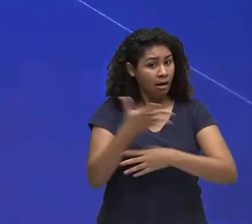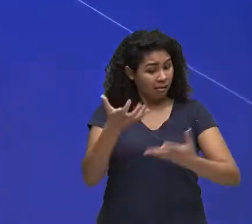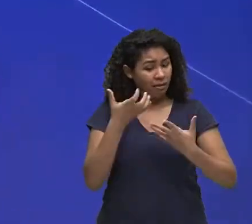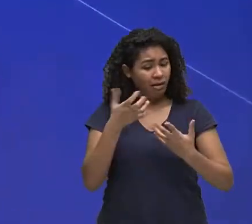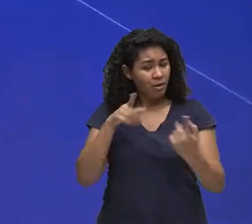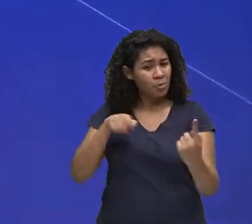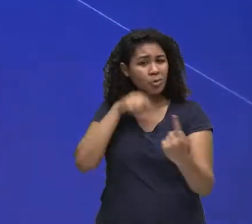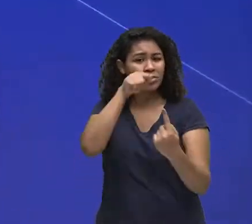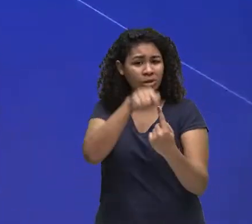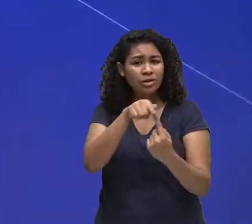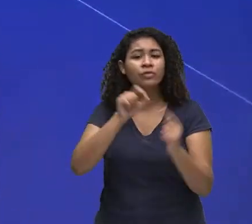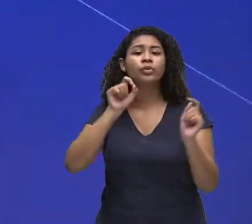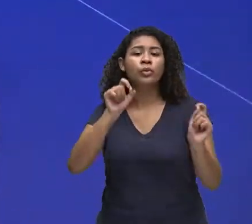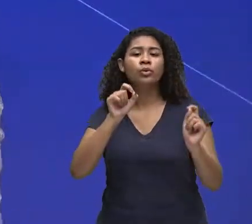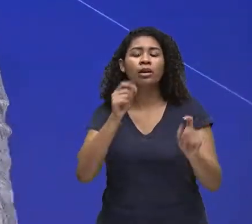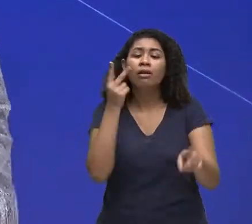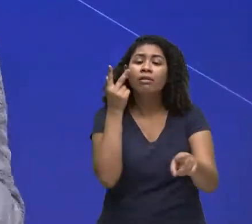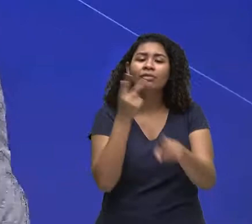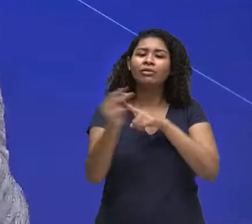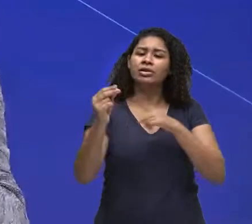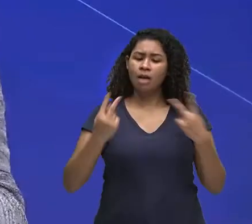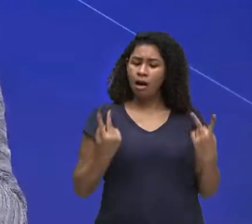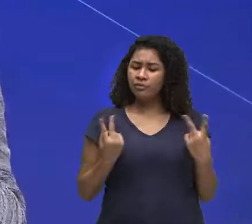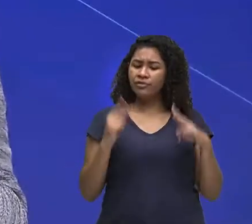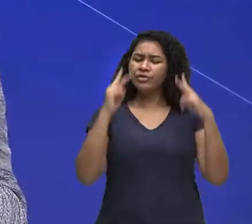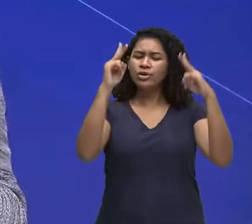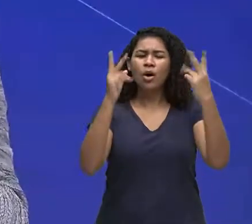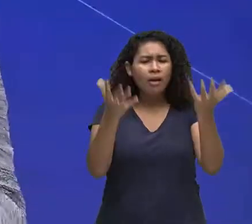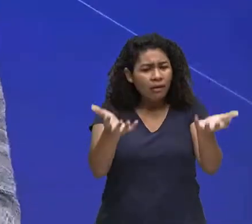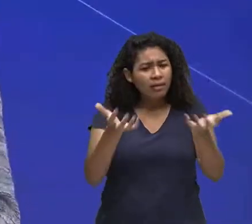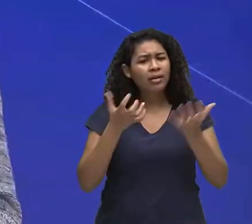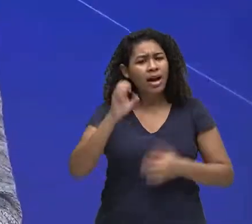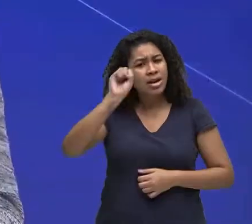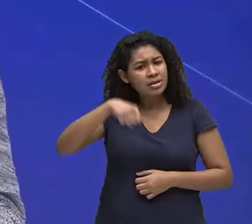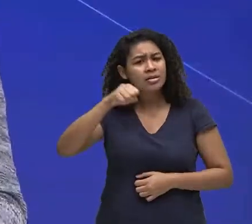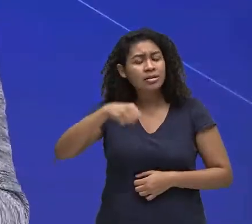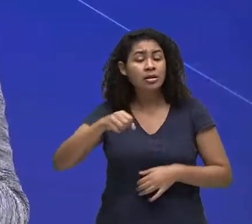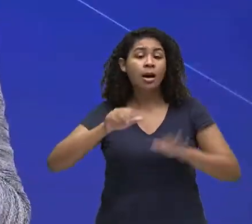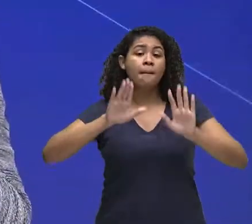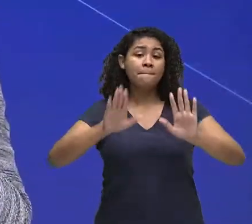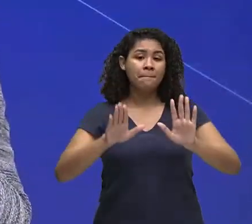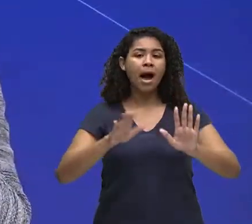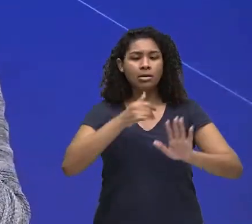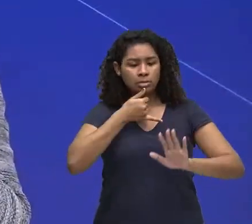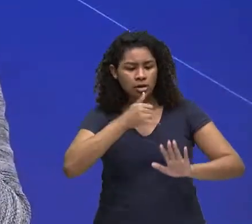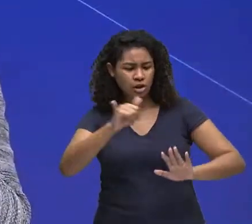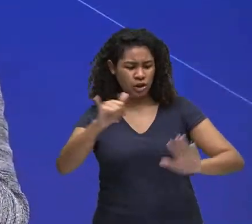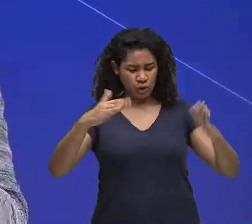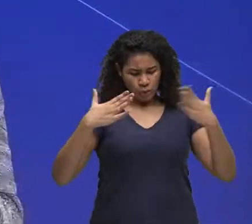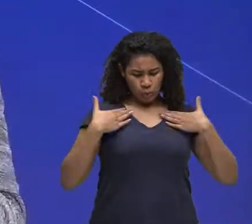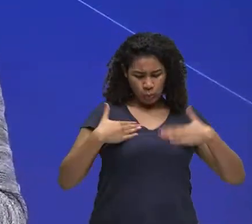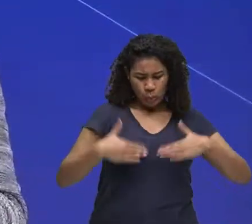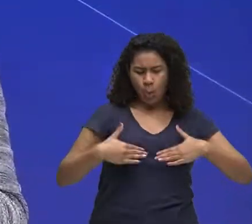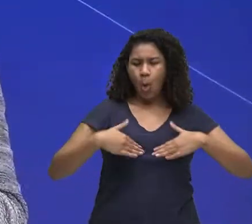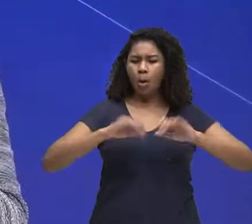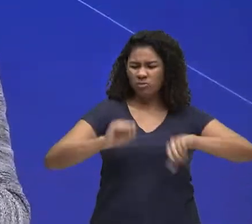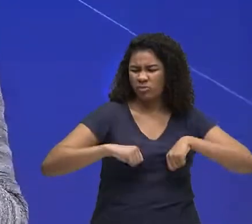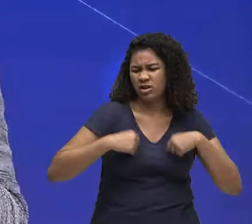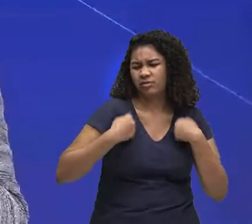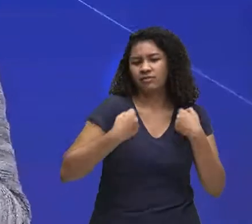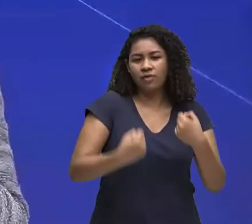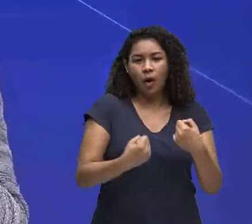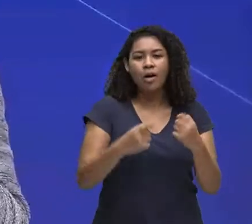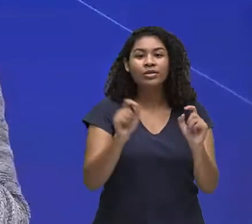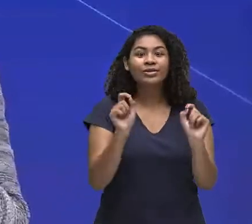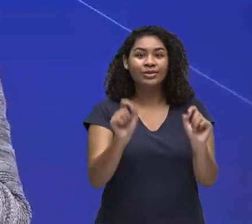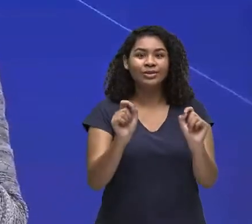vencer. Intencionar vencer é importante, né? Que a gente vai destinando as nossas energias, vai destinando o nosso fazer para